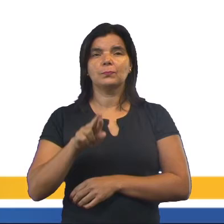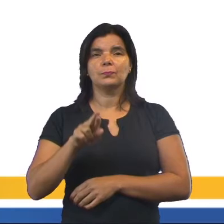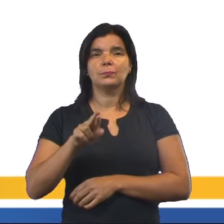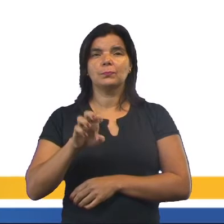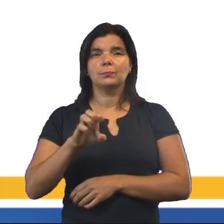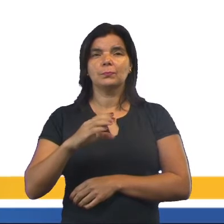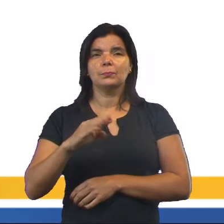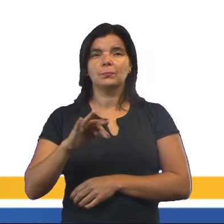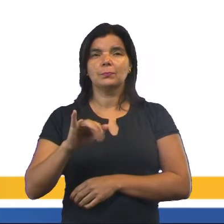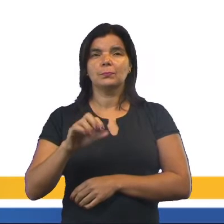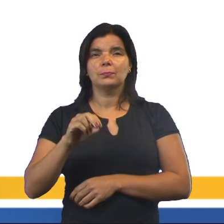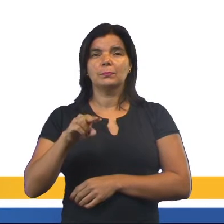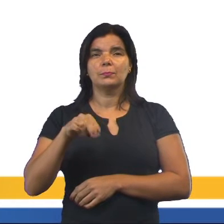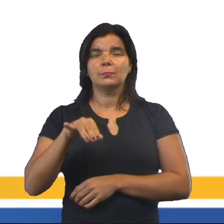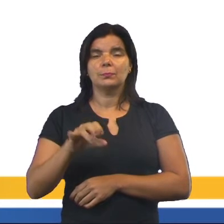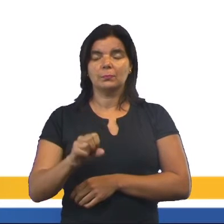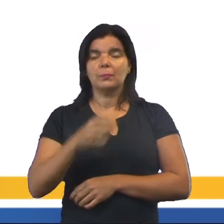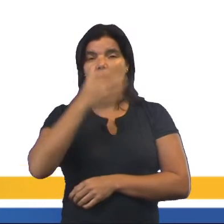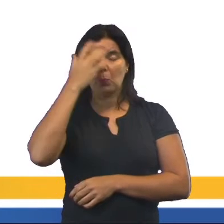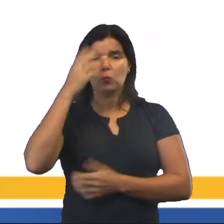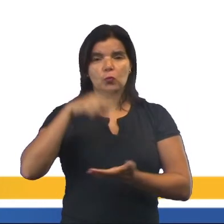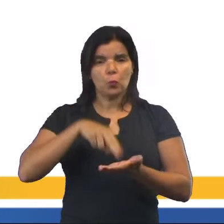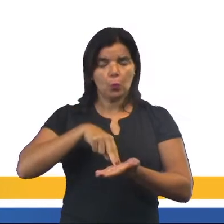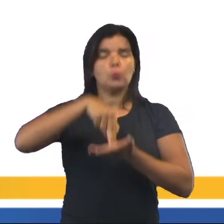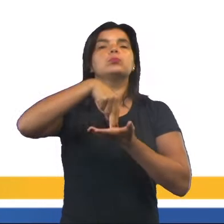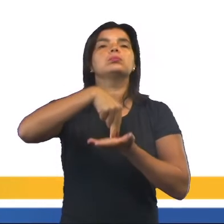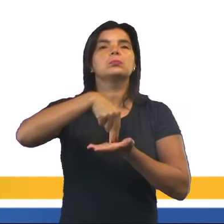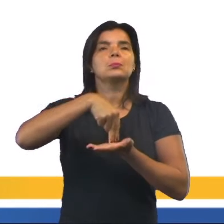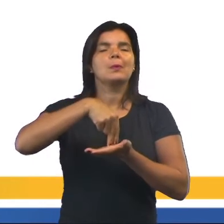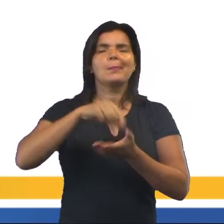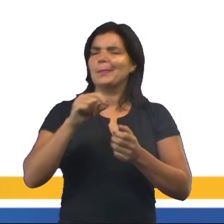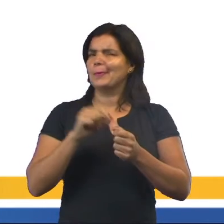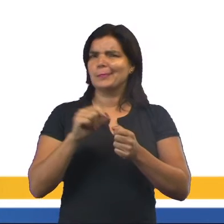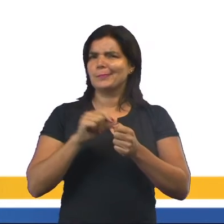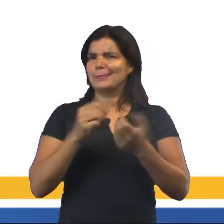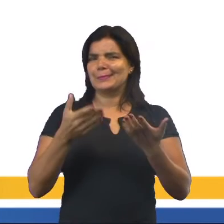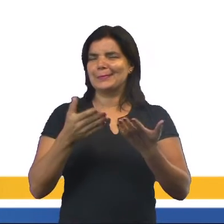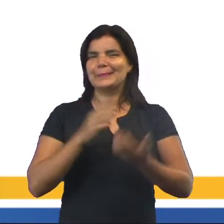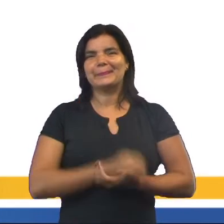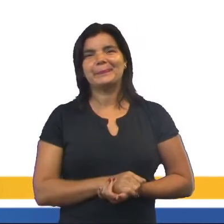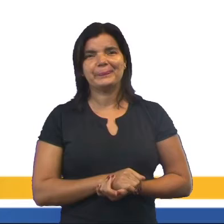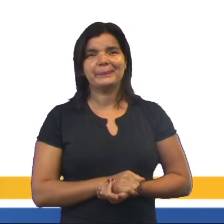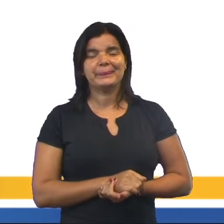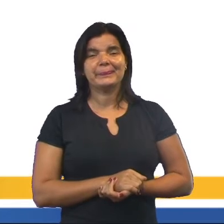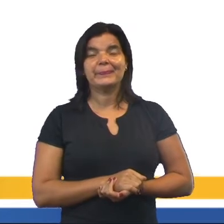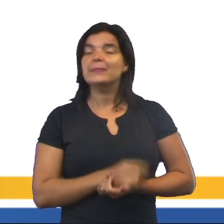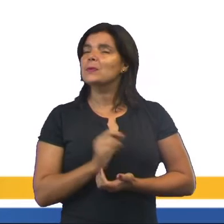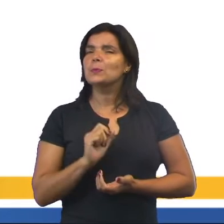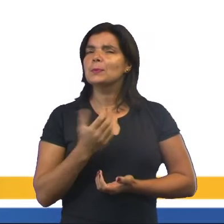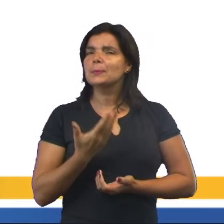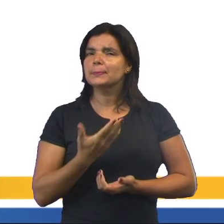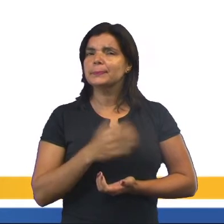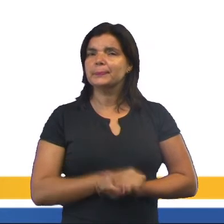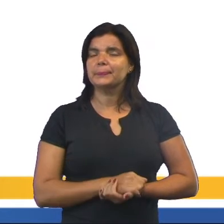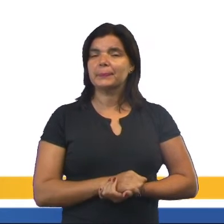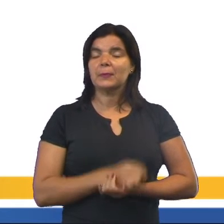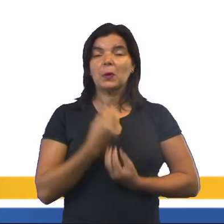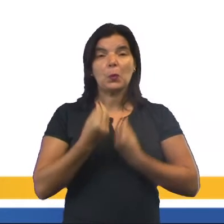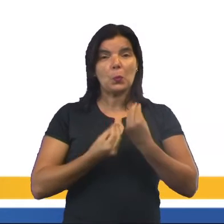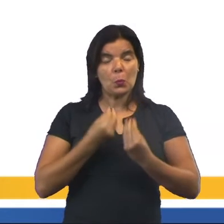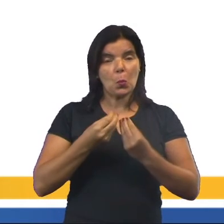resurrectionist. São os ressuscitadores, mas eles não faziam isso literalmente. O que acontecia?